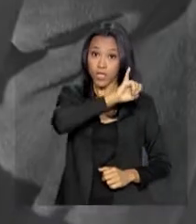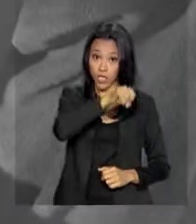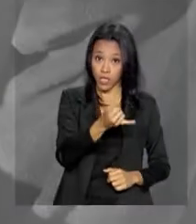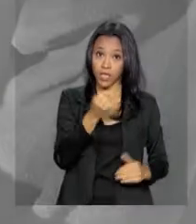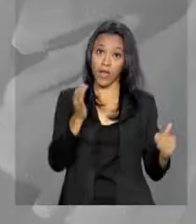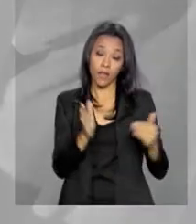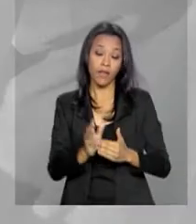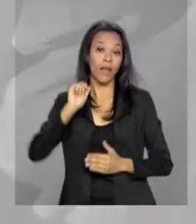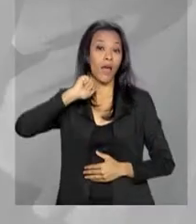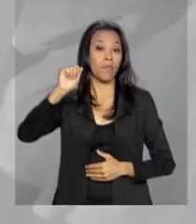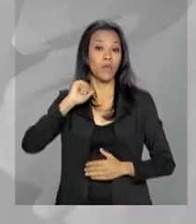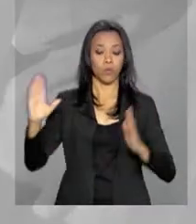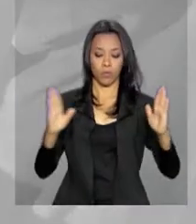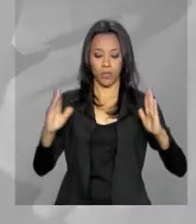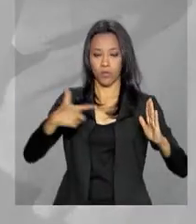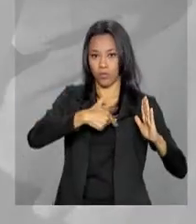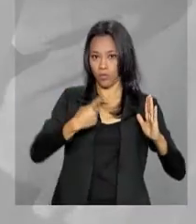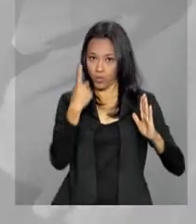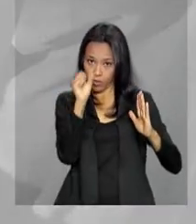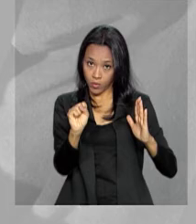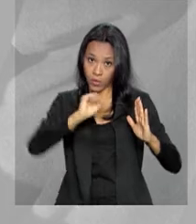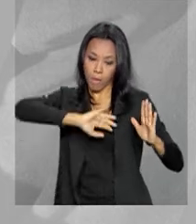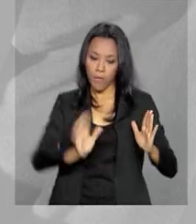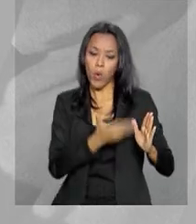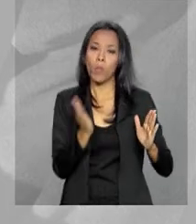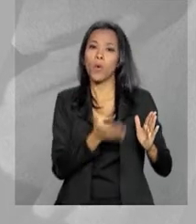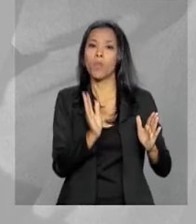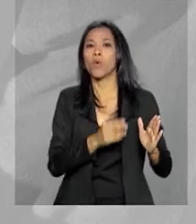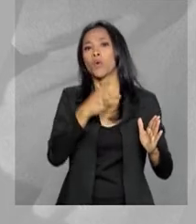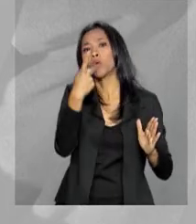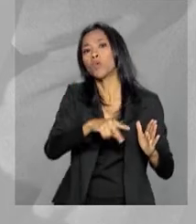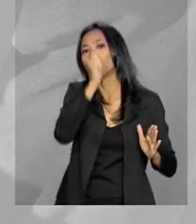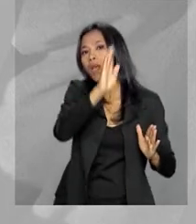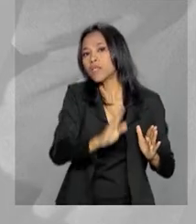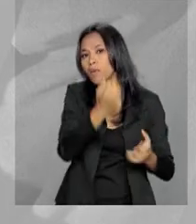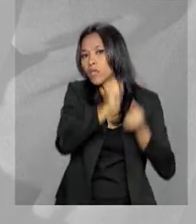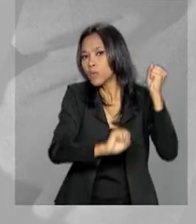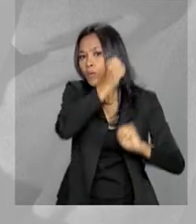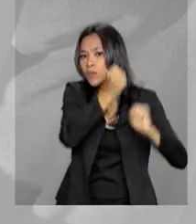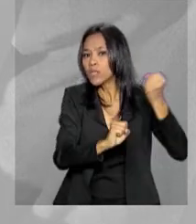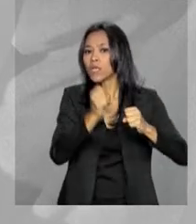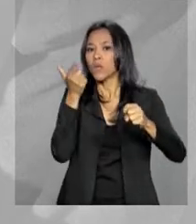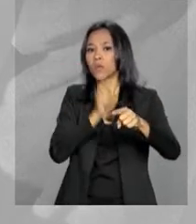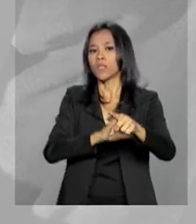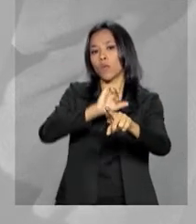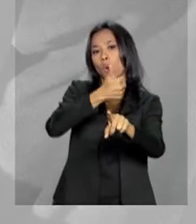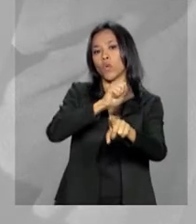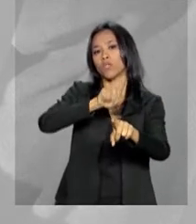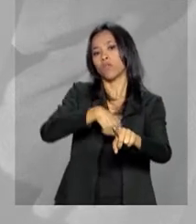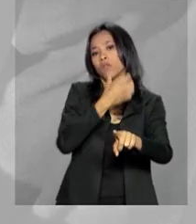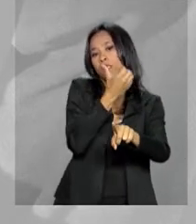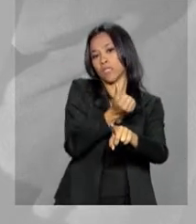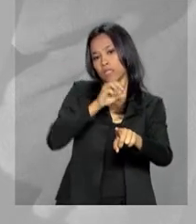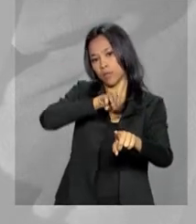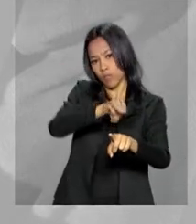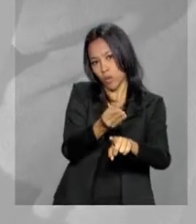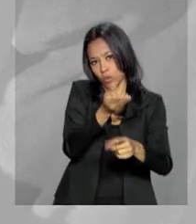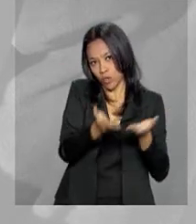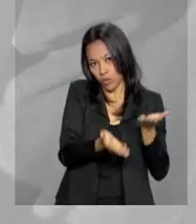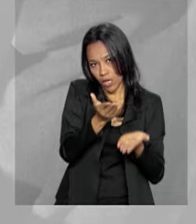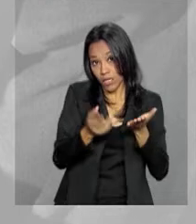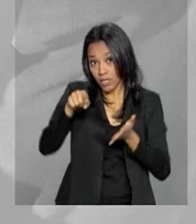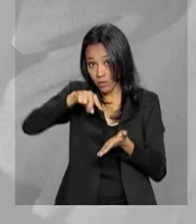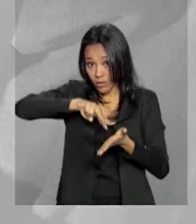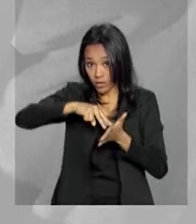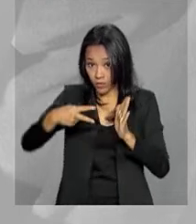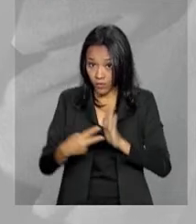de 2008 a produção brasileira de aço bruto alcançou 11,6 milhões de toneladas o que